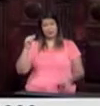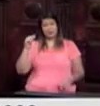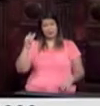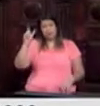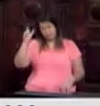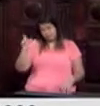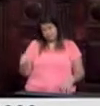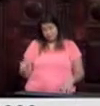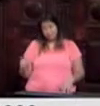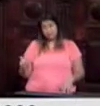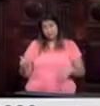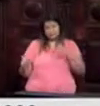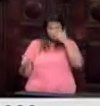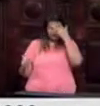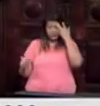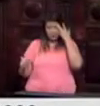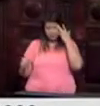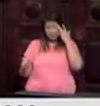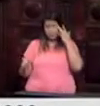aquele ou aquela